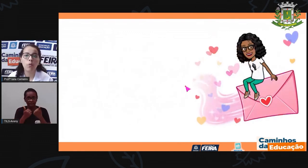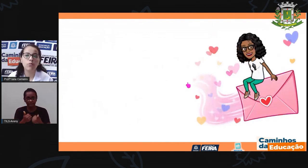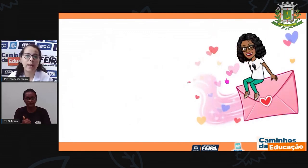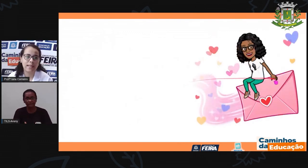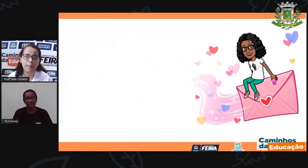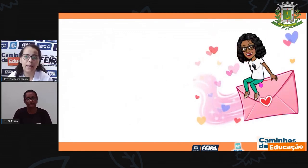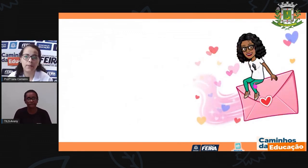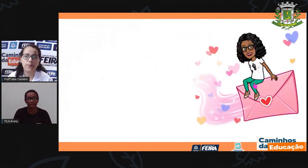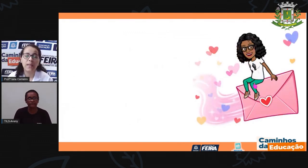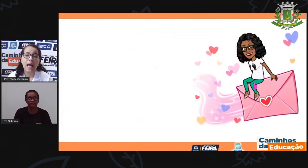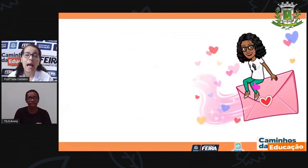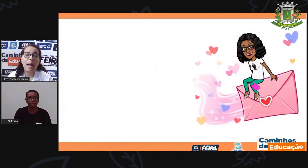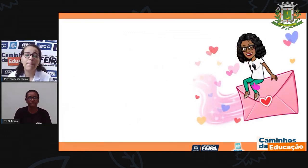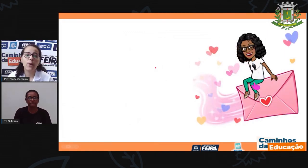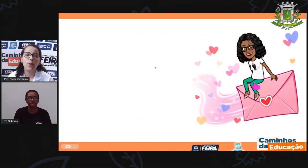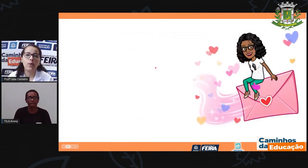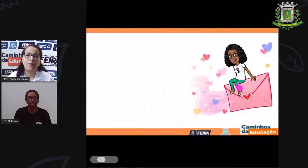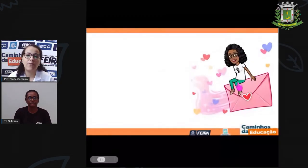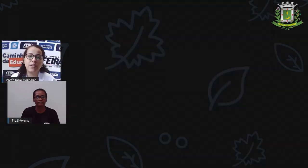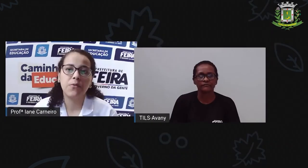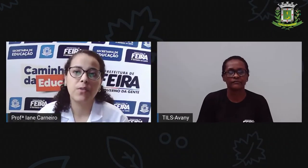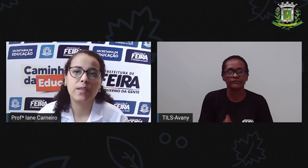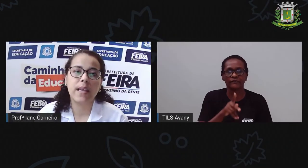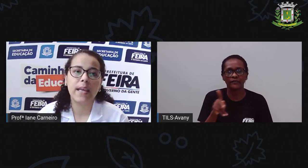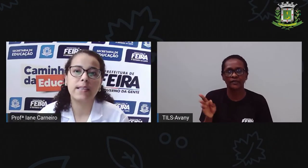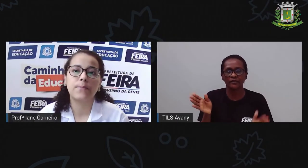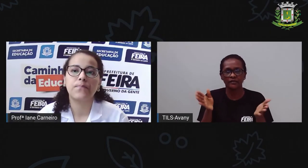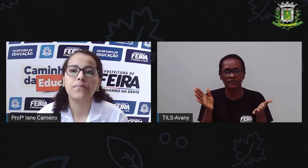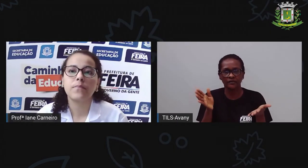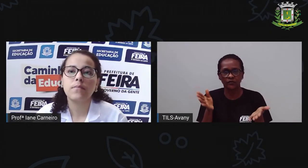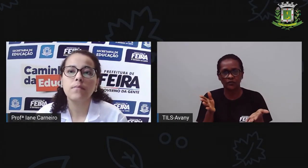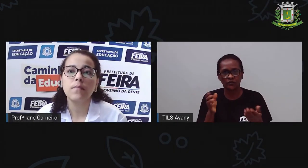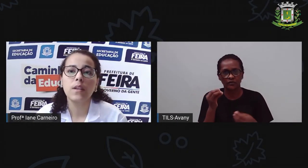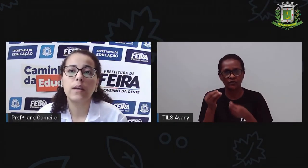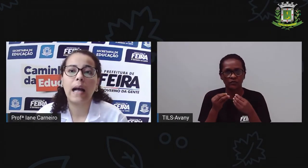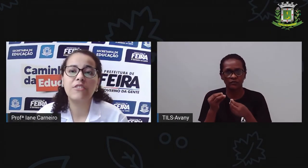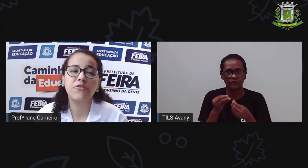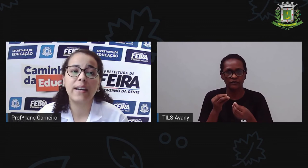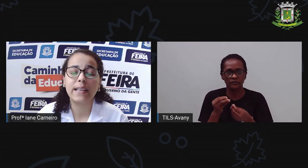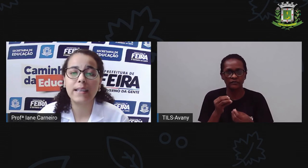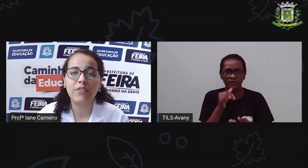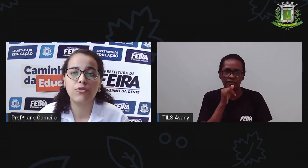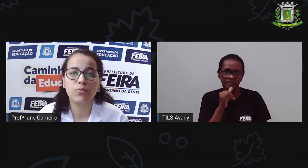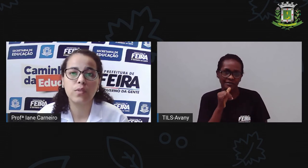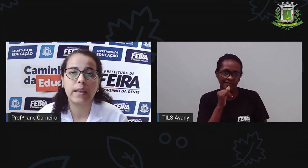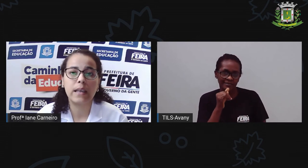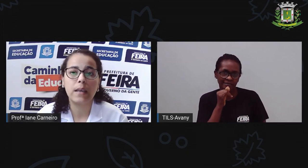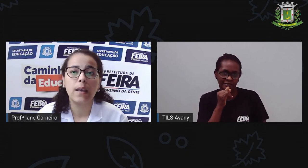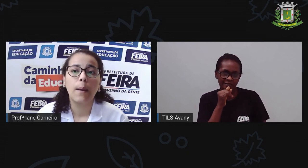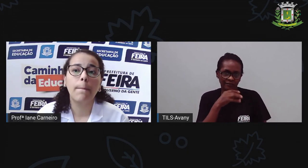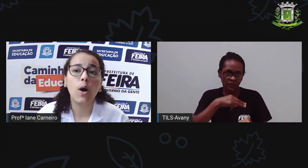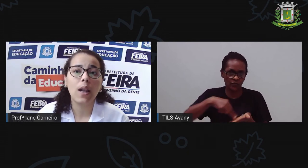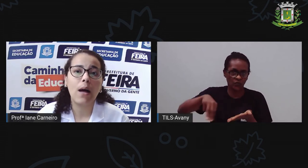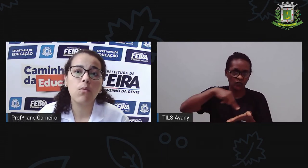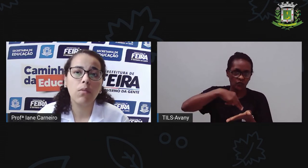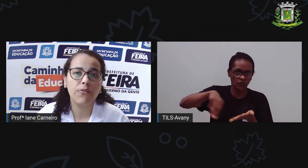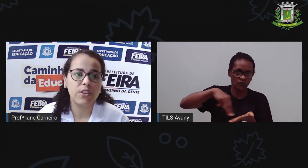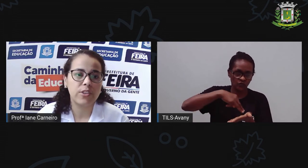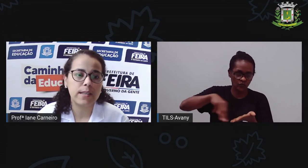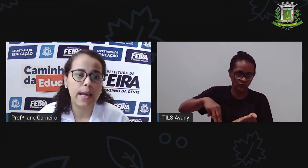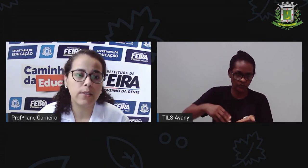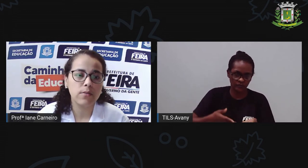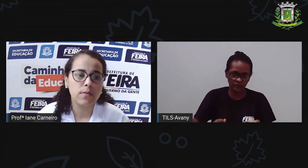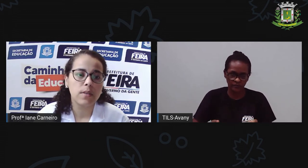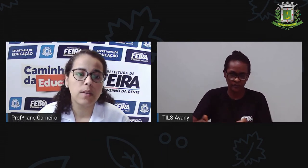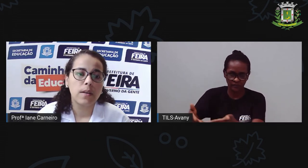texto mais formal como do ca é à toa agora vai fazer com vocês e a gente vai tentar juntos aqui bolar